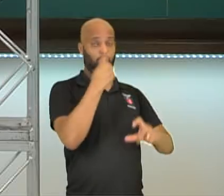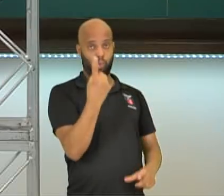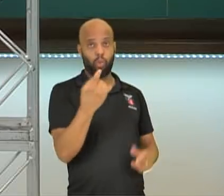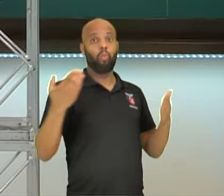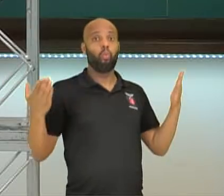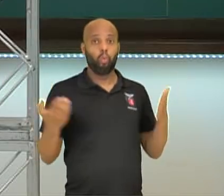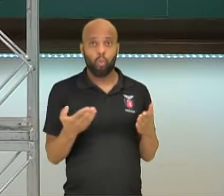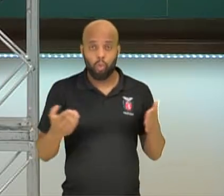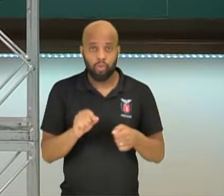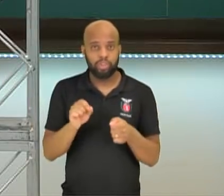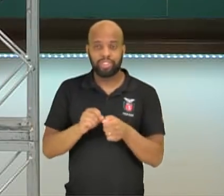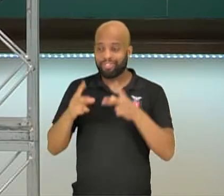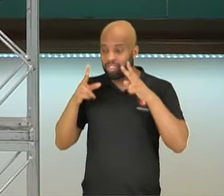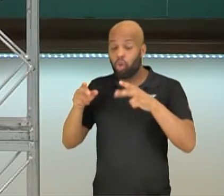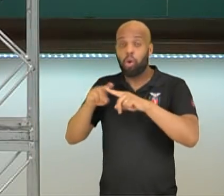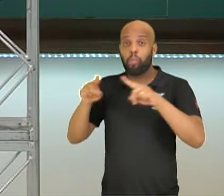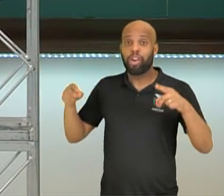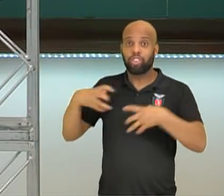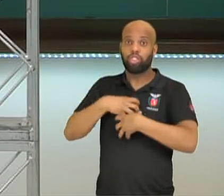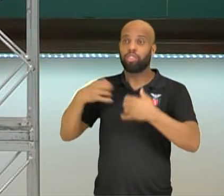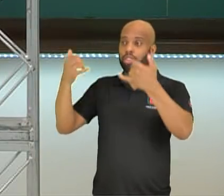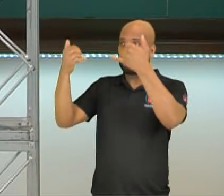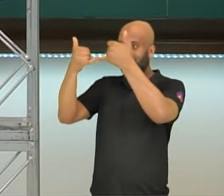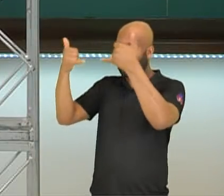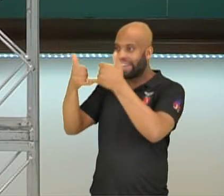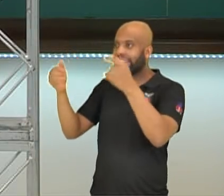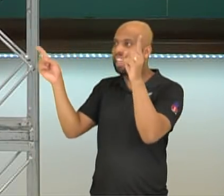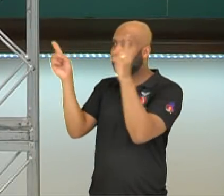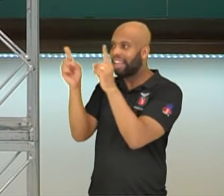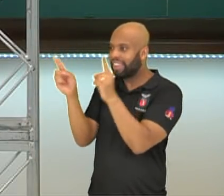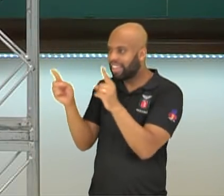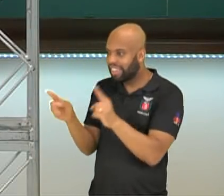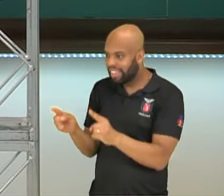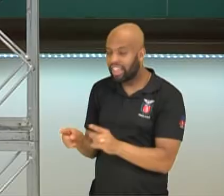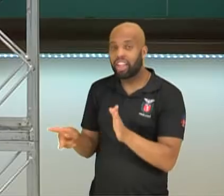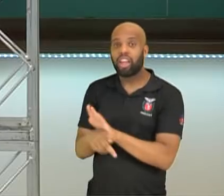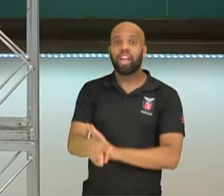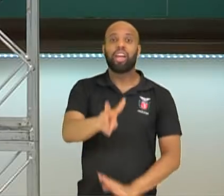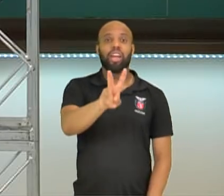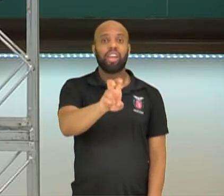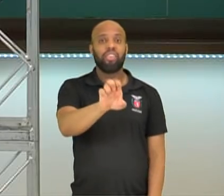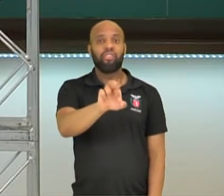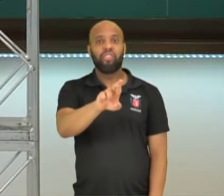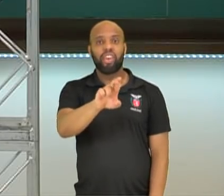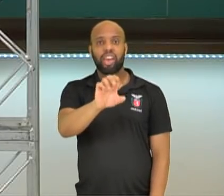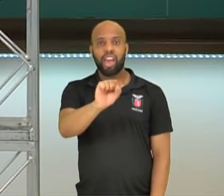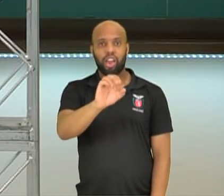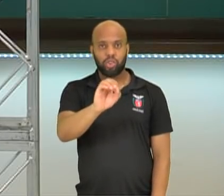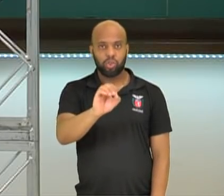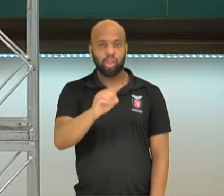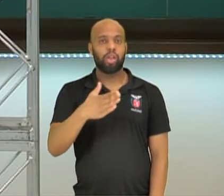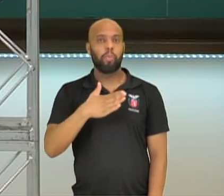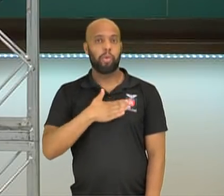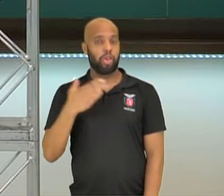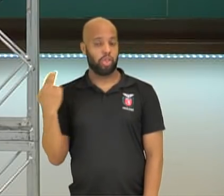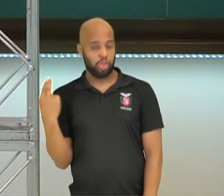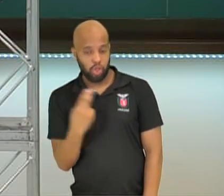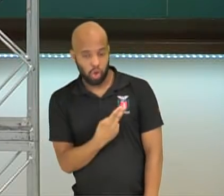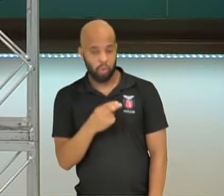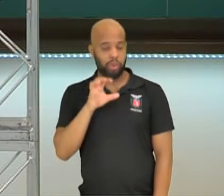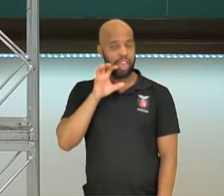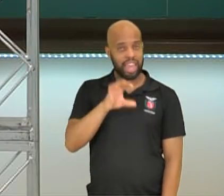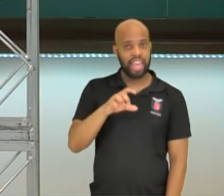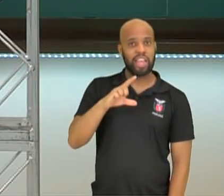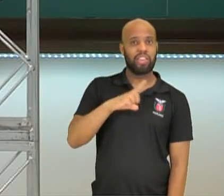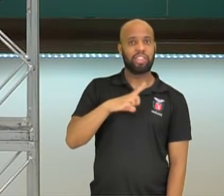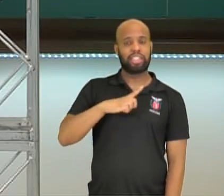Vou fazer a mesma coisa. Meu nome é Gláucia, tenho tantos anos. Sou loura, meus olhos têm essa cor,